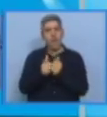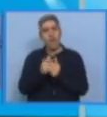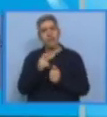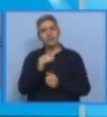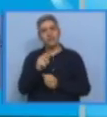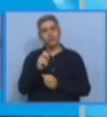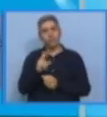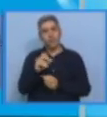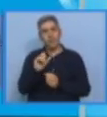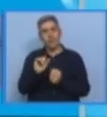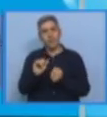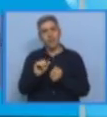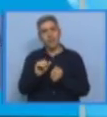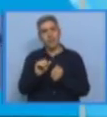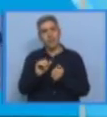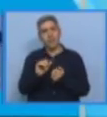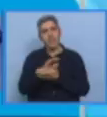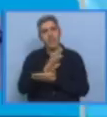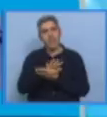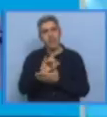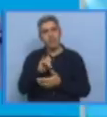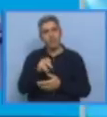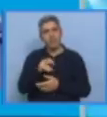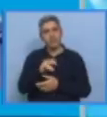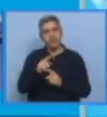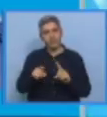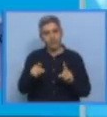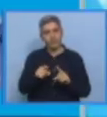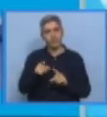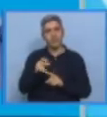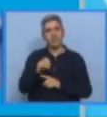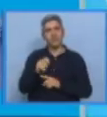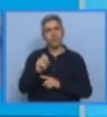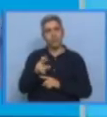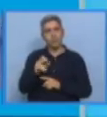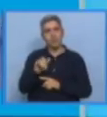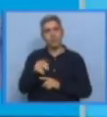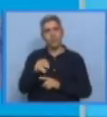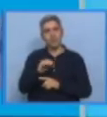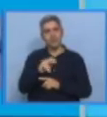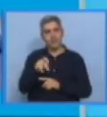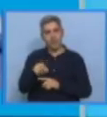outra coisa. Porque se nós olharmos para um assessor de imprensa, o assessor de imprensa tem por